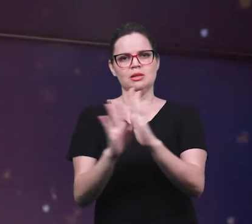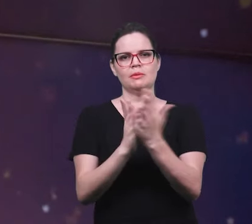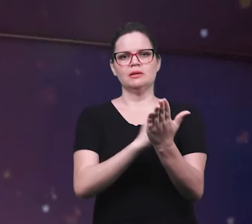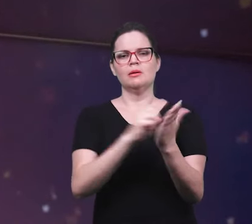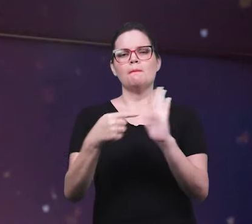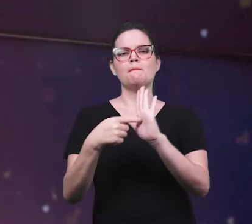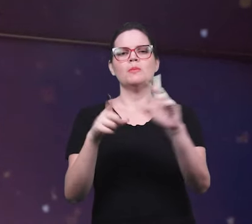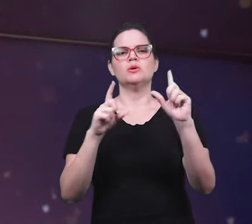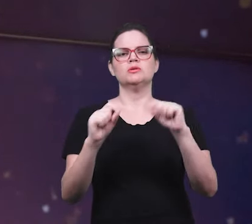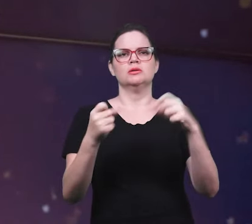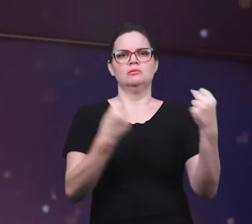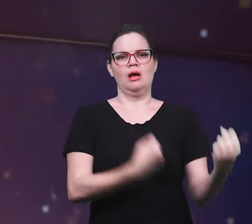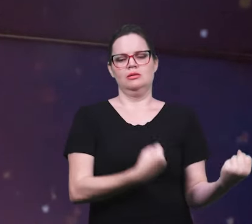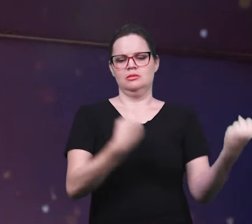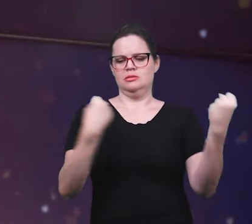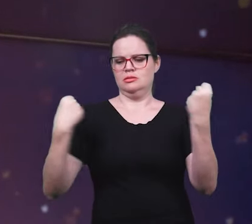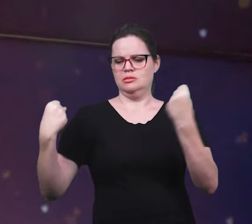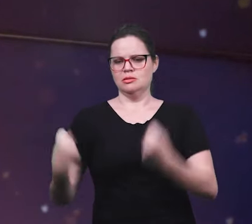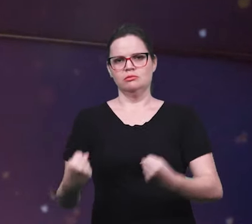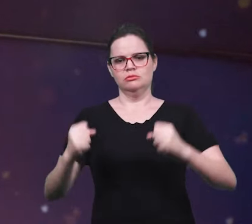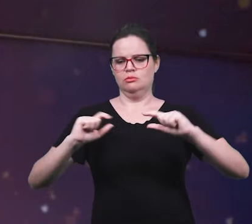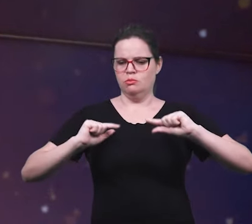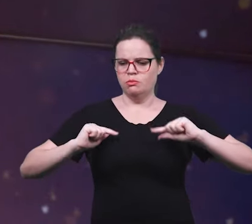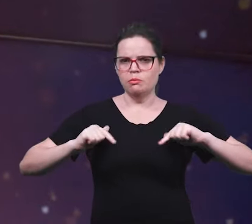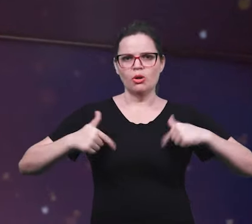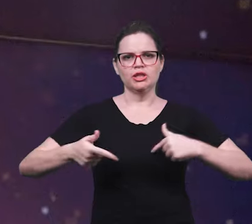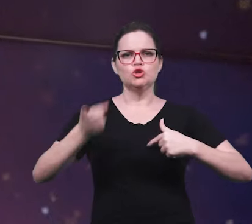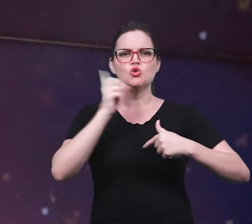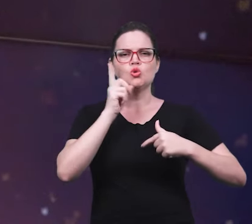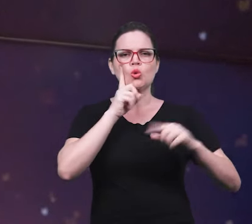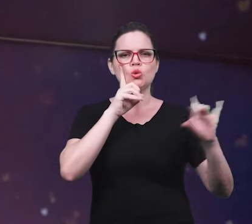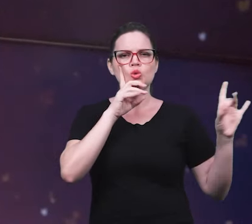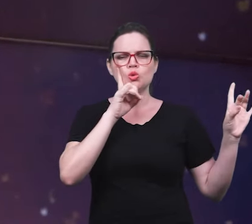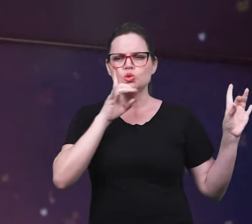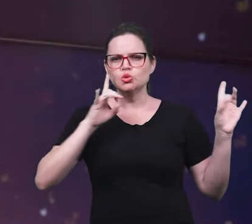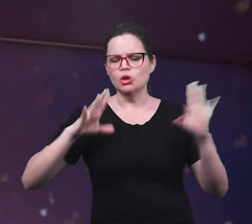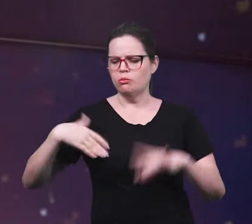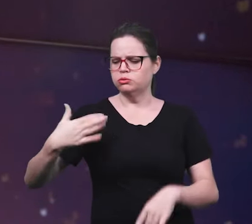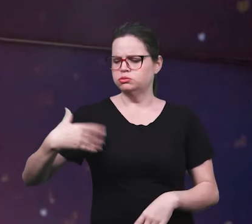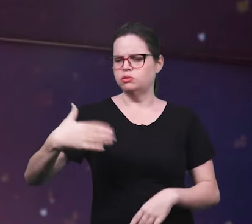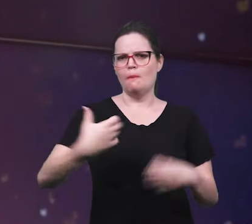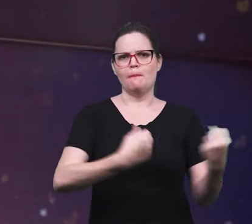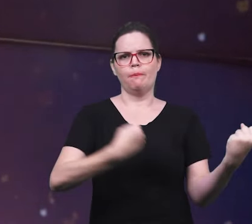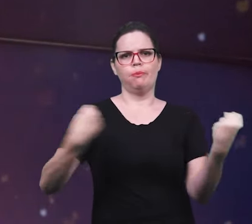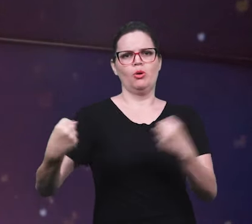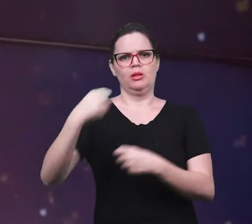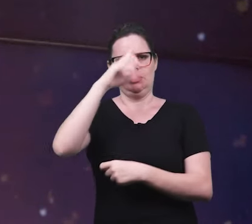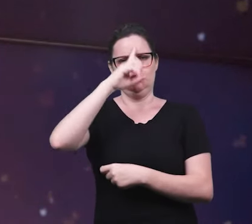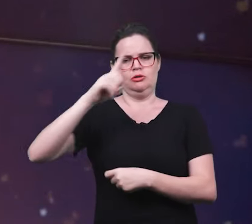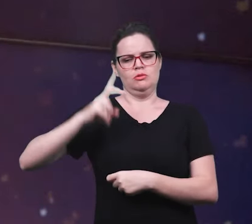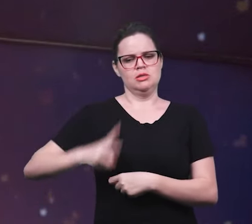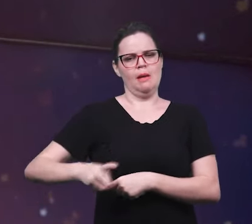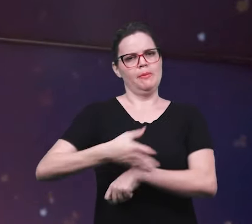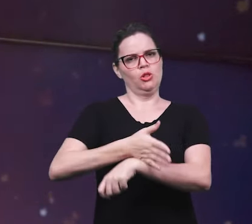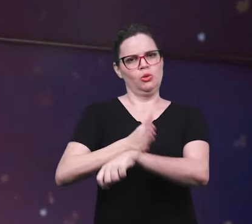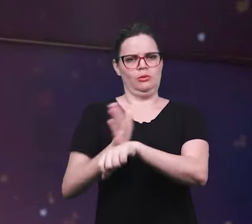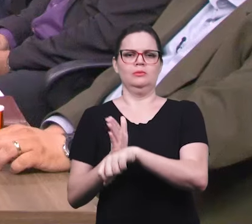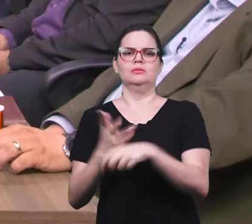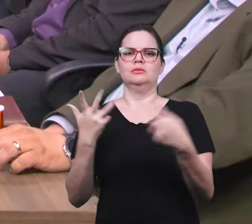a operação ativa, né, e dinâmica do poder de Deus, conforme o texto que nós lemos